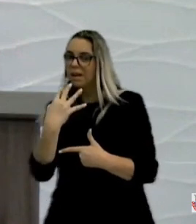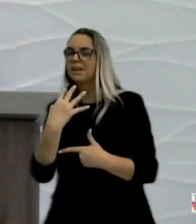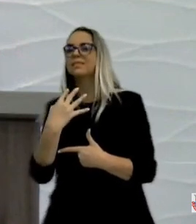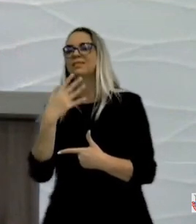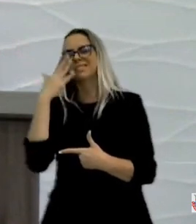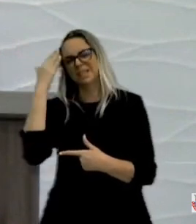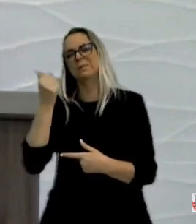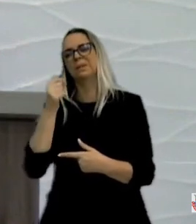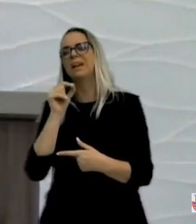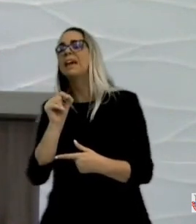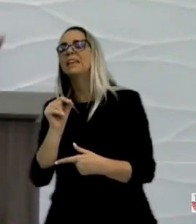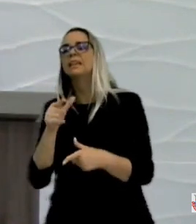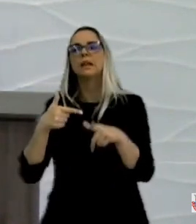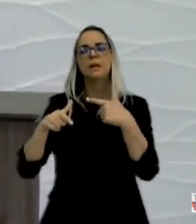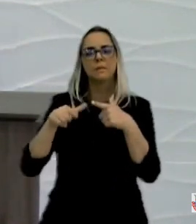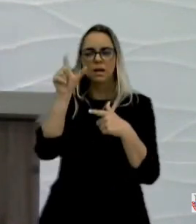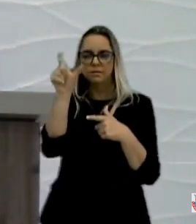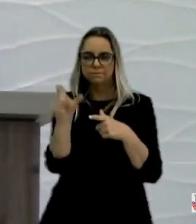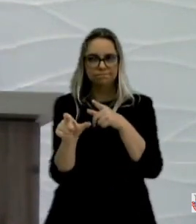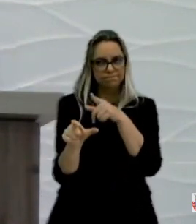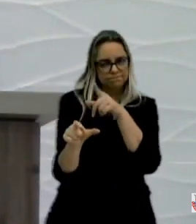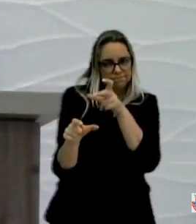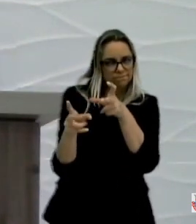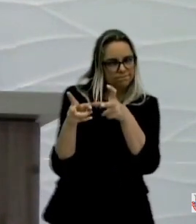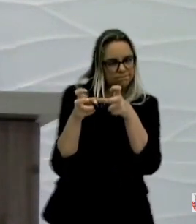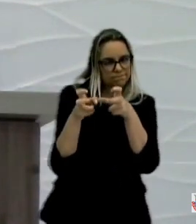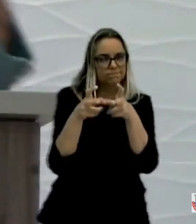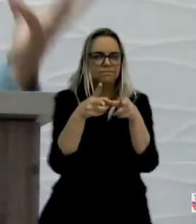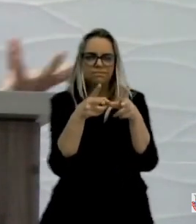o que trabalha, o que não trabalha, o que quer aparecer,